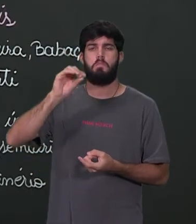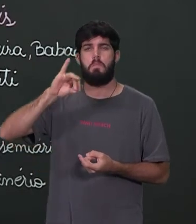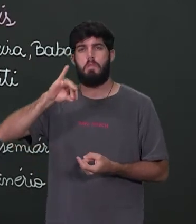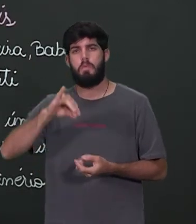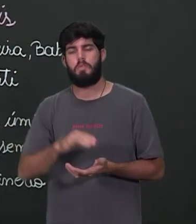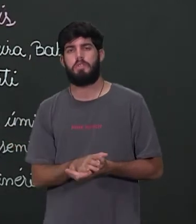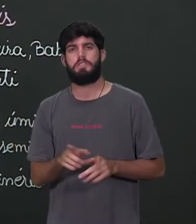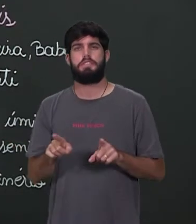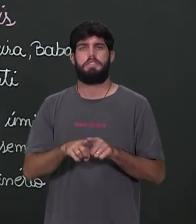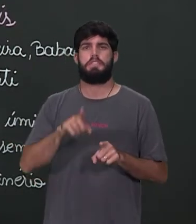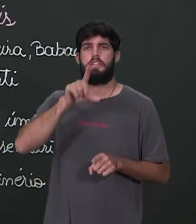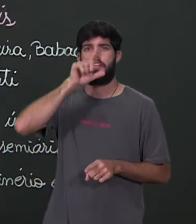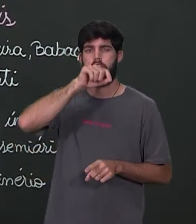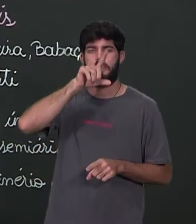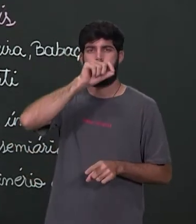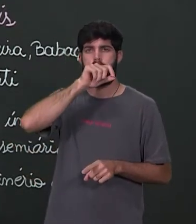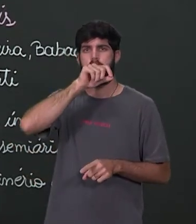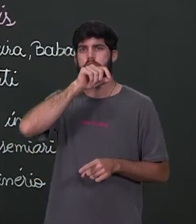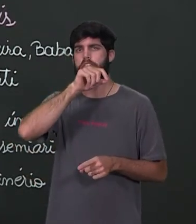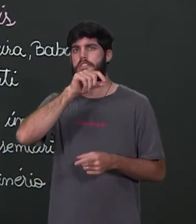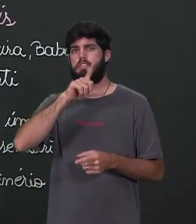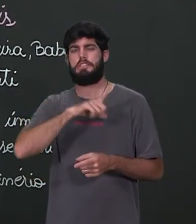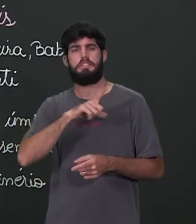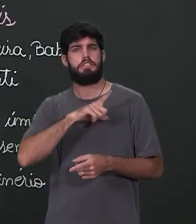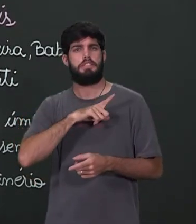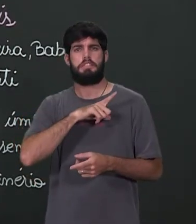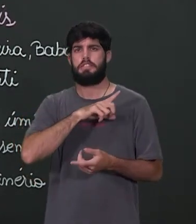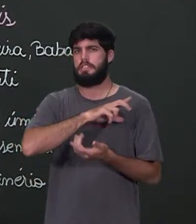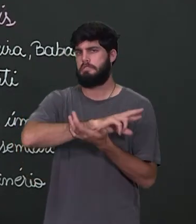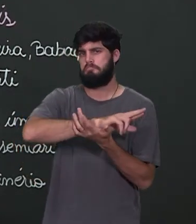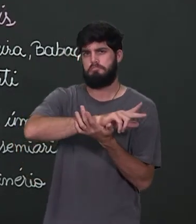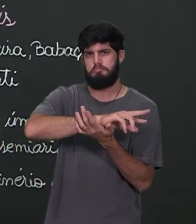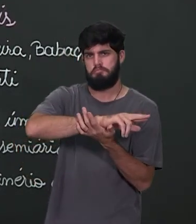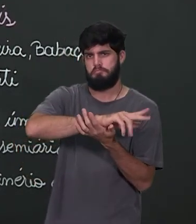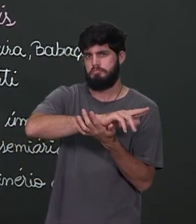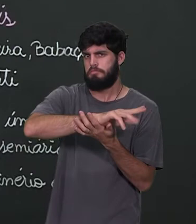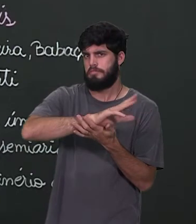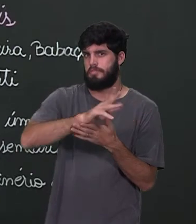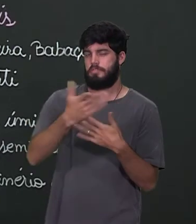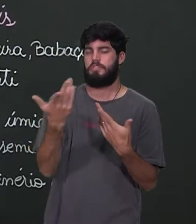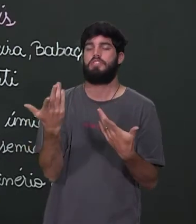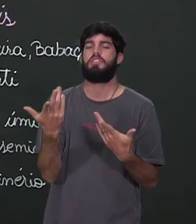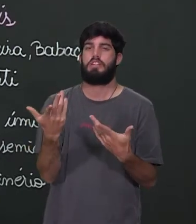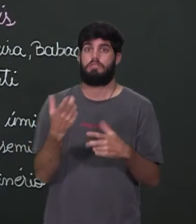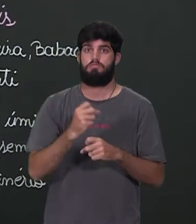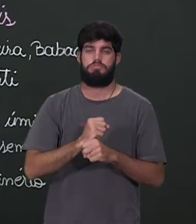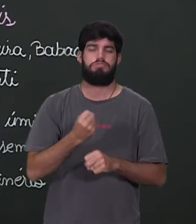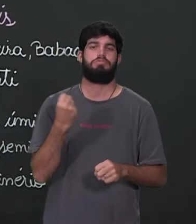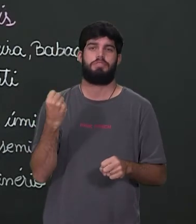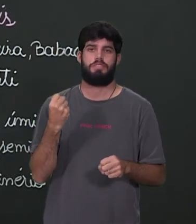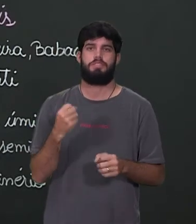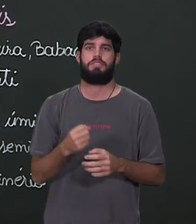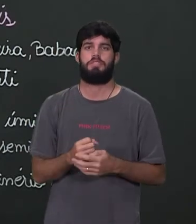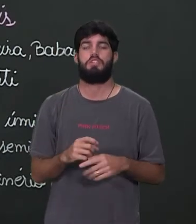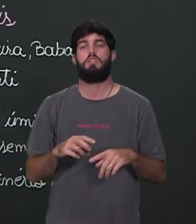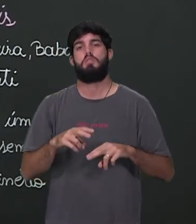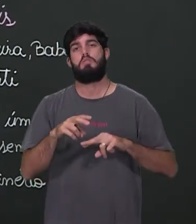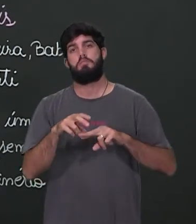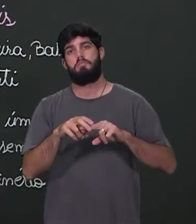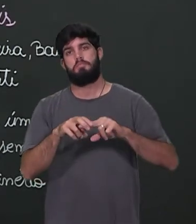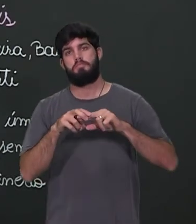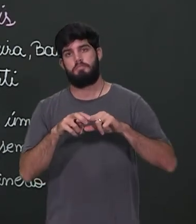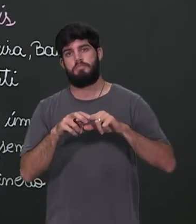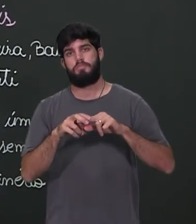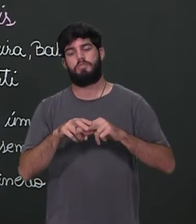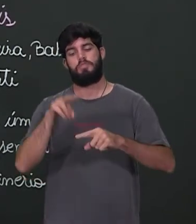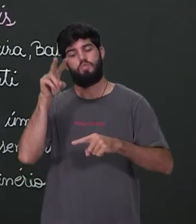tenho arara, tenho onça, tenho pirarucu nesses rios, ou seja, a diversidade é muito grande, daí a demanda de